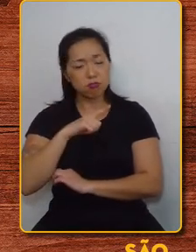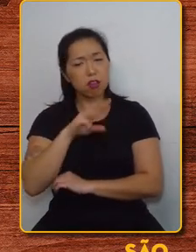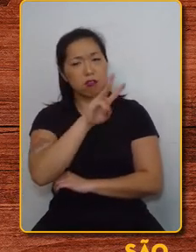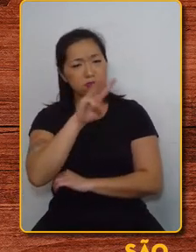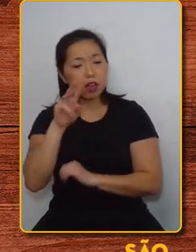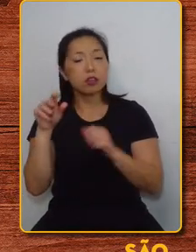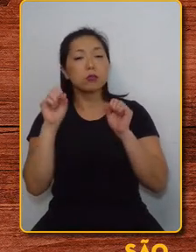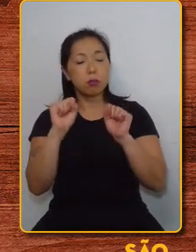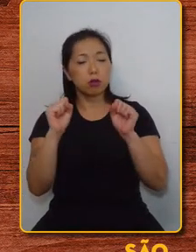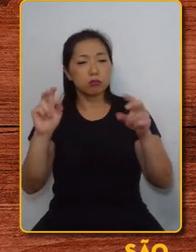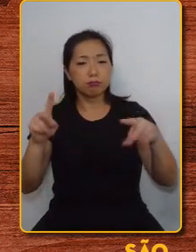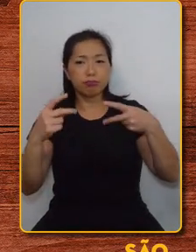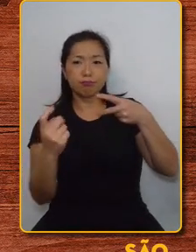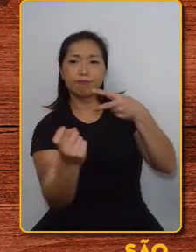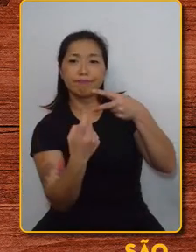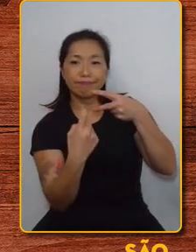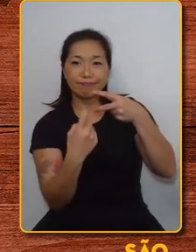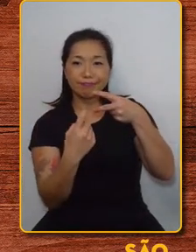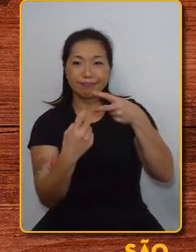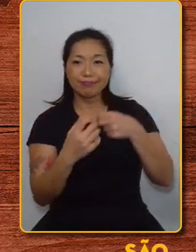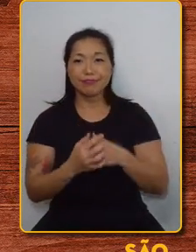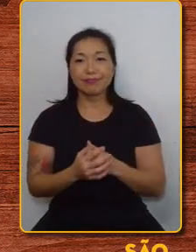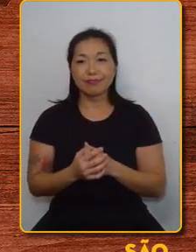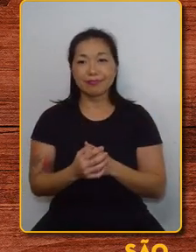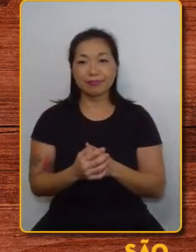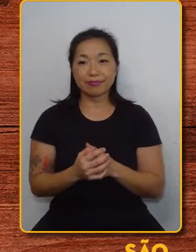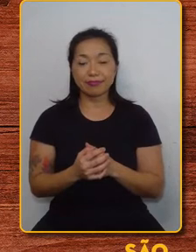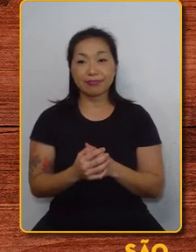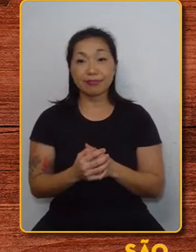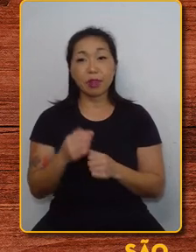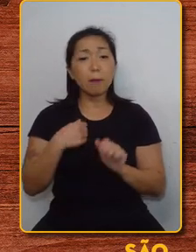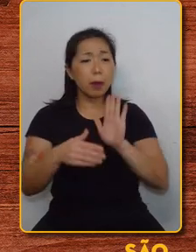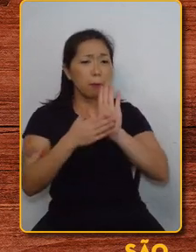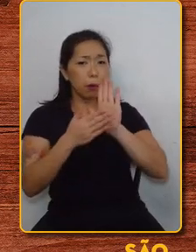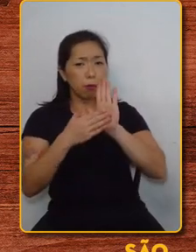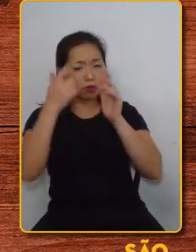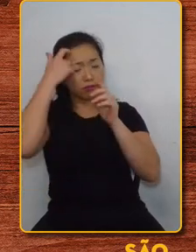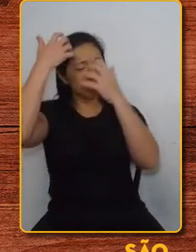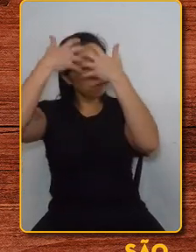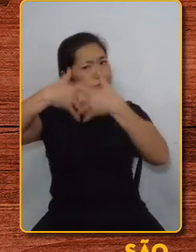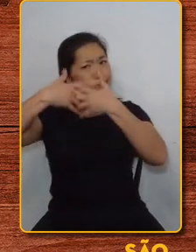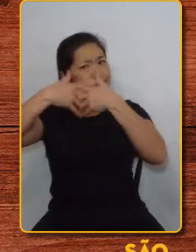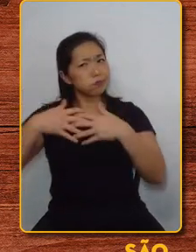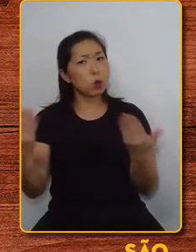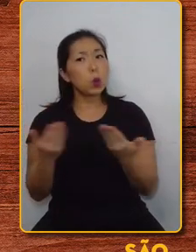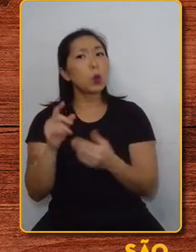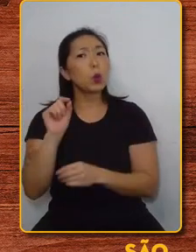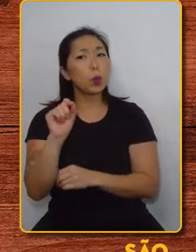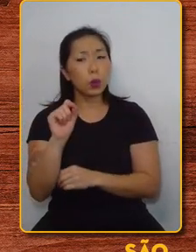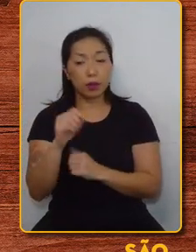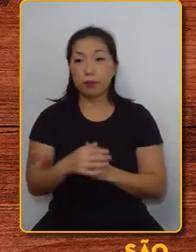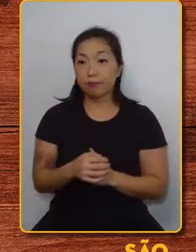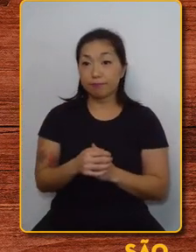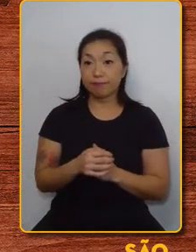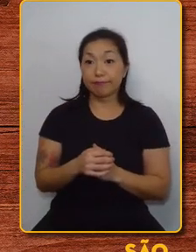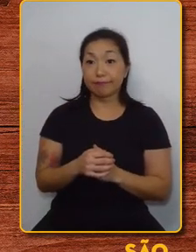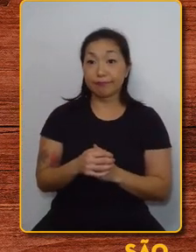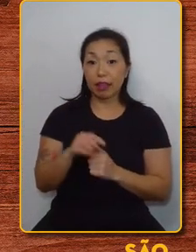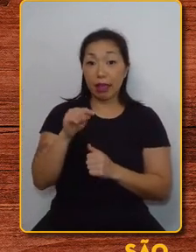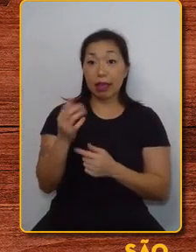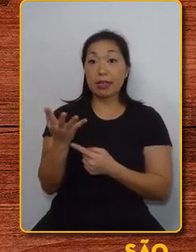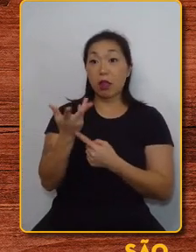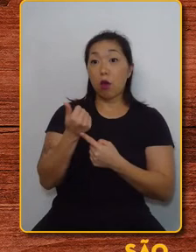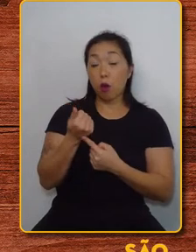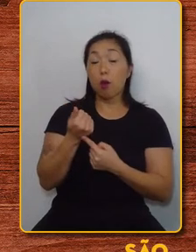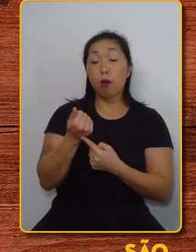temudo.art.br. Então, a minha proposta de reflexão hoje é, a partir da obra da Ana Maria Maiolino e